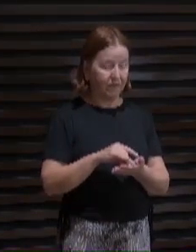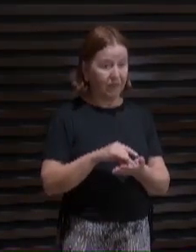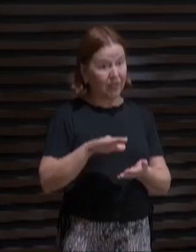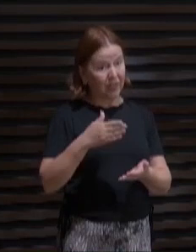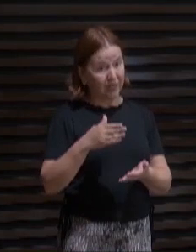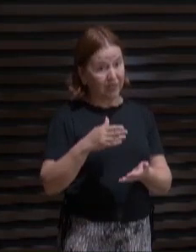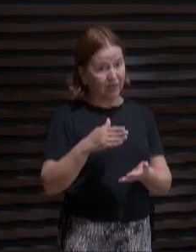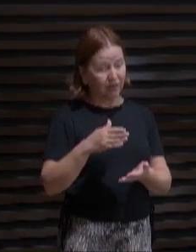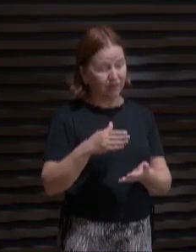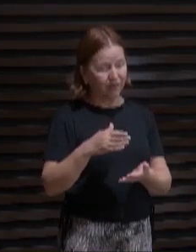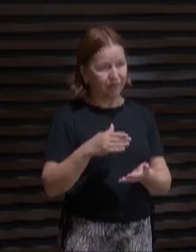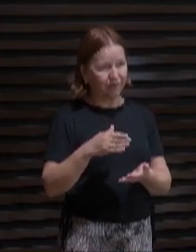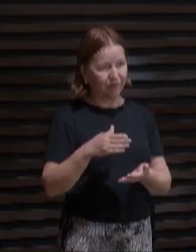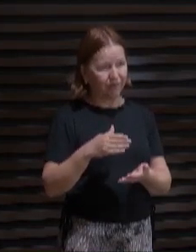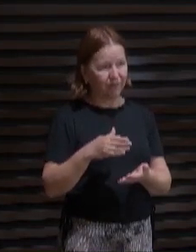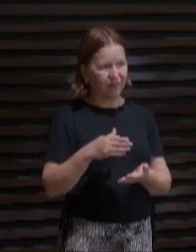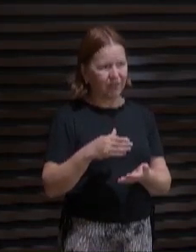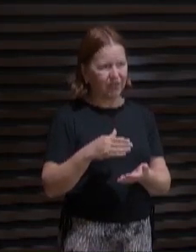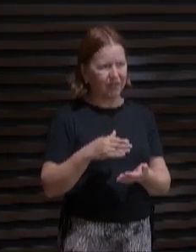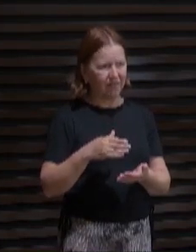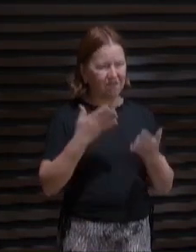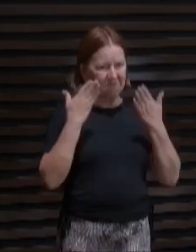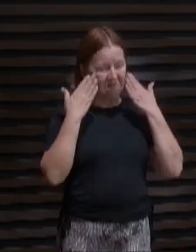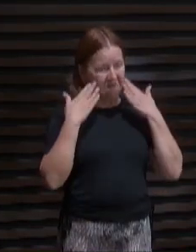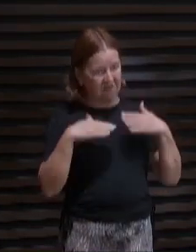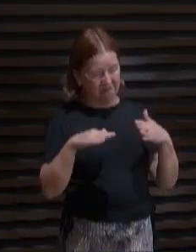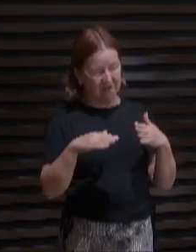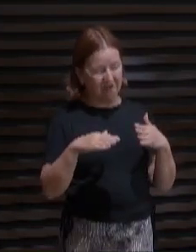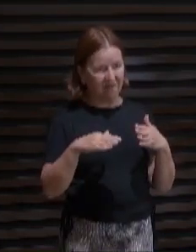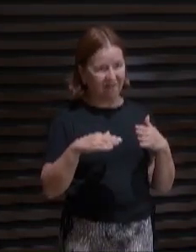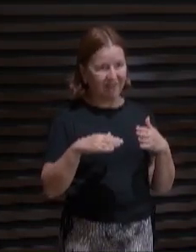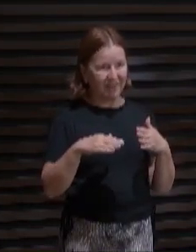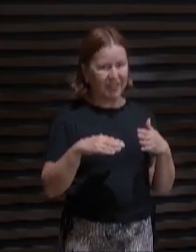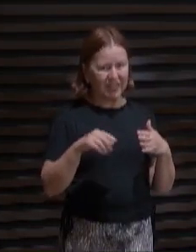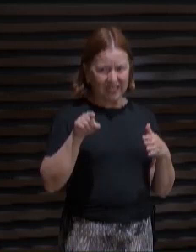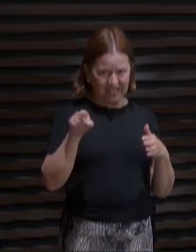os irmãos o dito de que aquele discípulo não morreria.